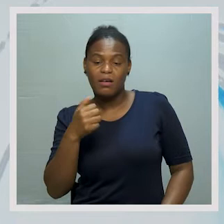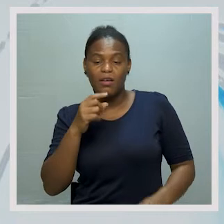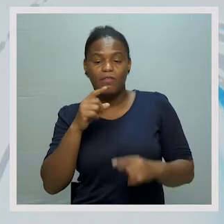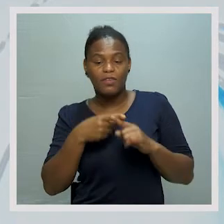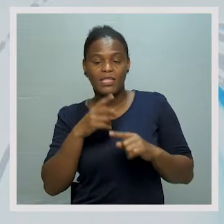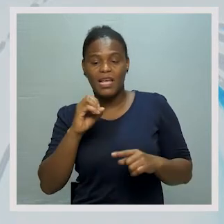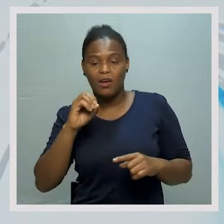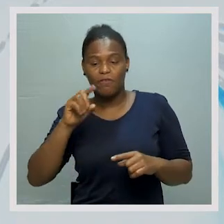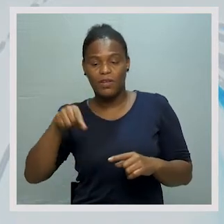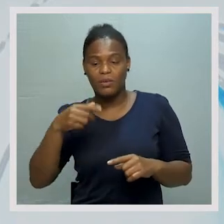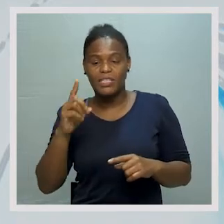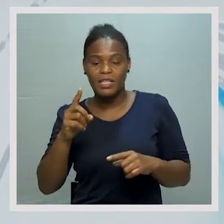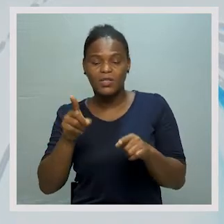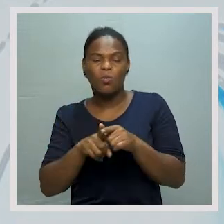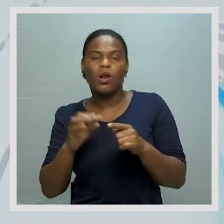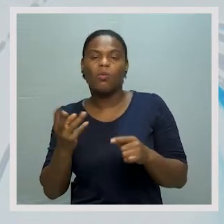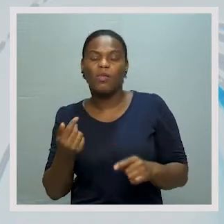dá igual a